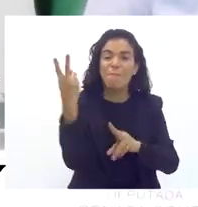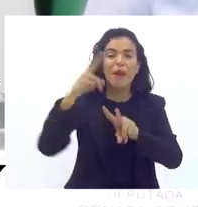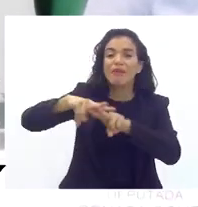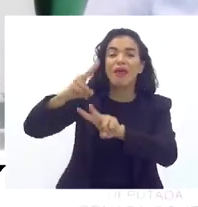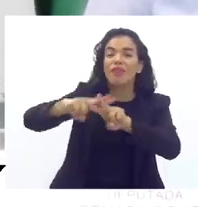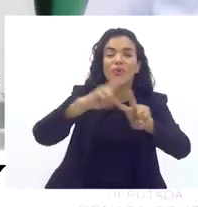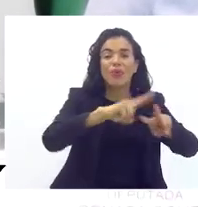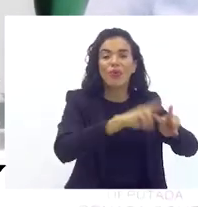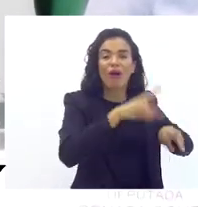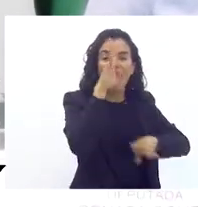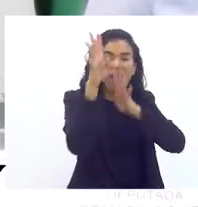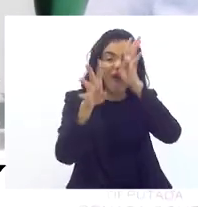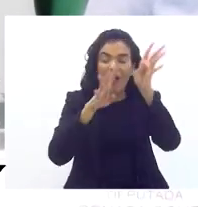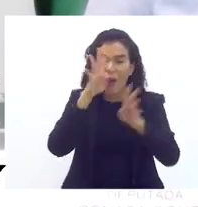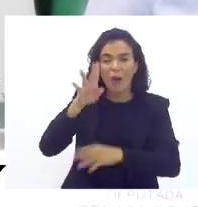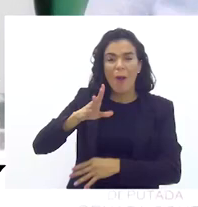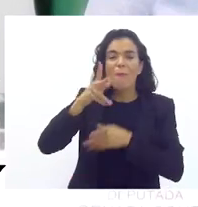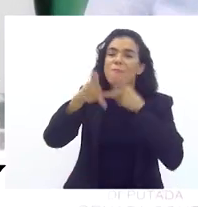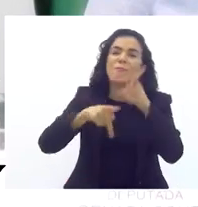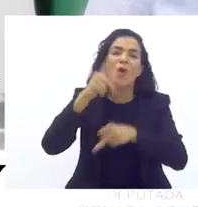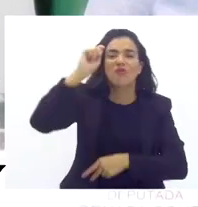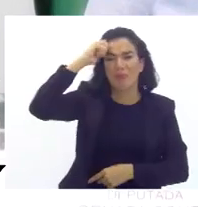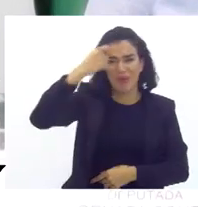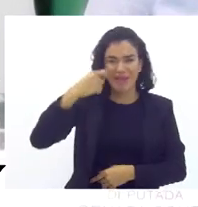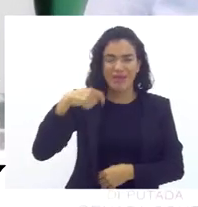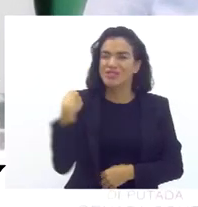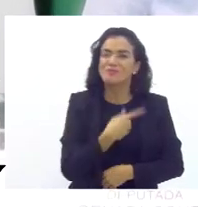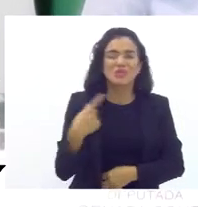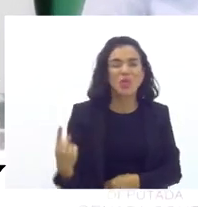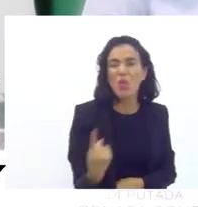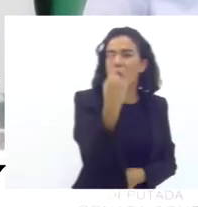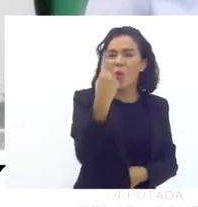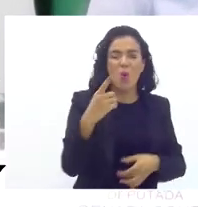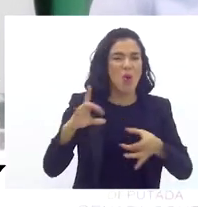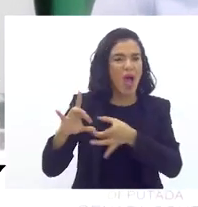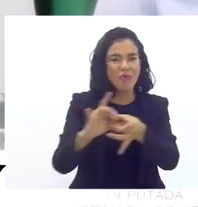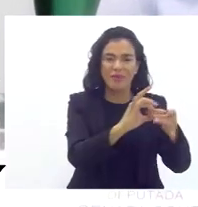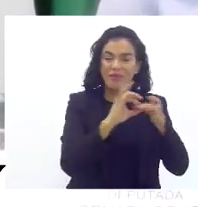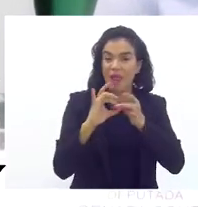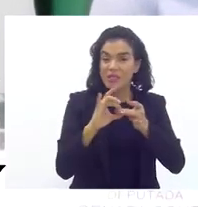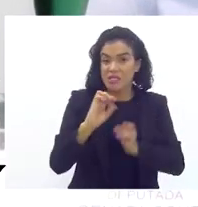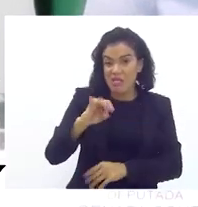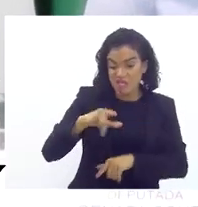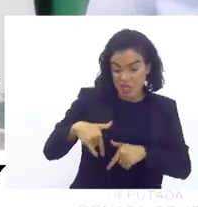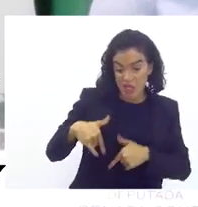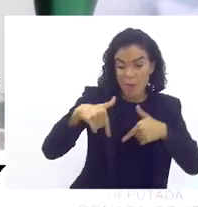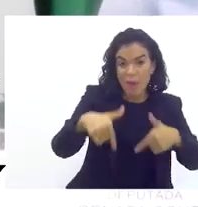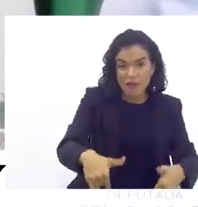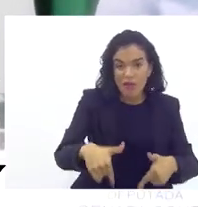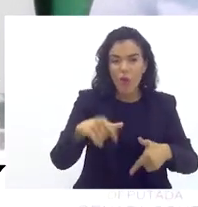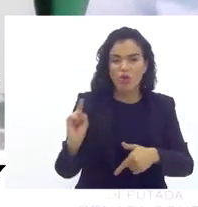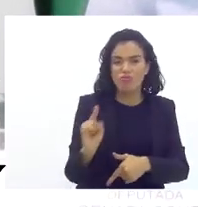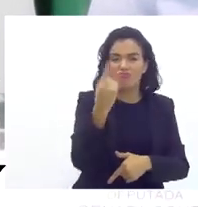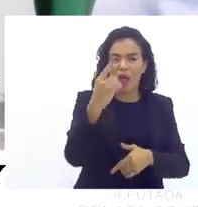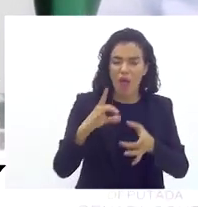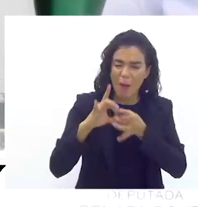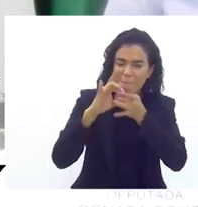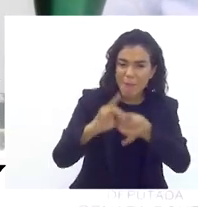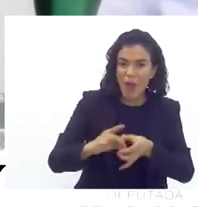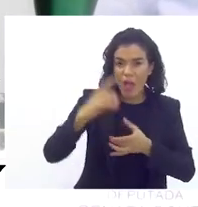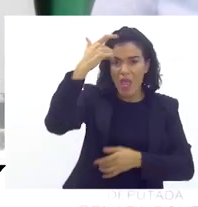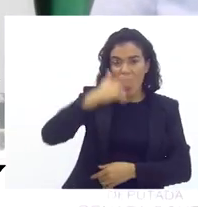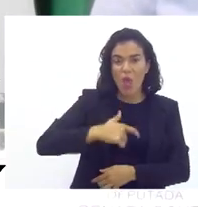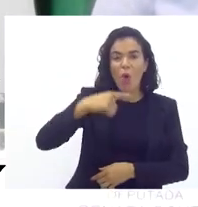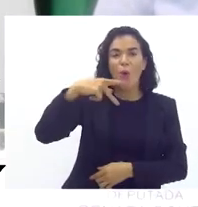gente e eu digo povo Preto a gente precisa dignidade se a gente não praticar Esse princípio de humor já de unidade é que fala com uma mulher